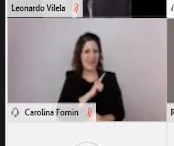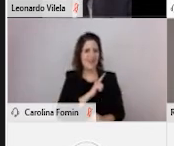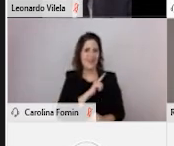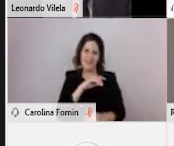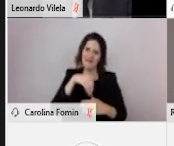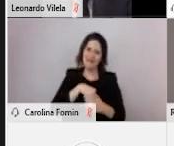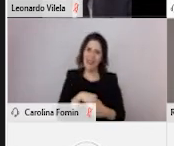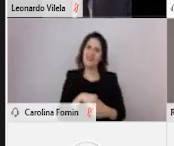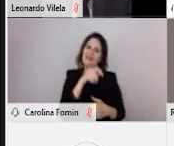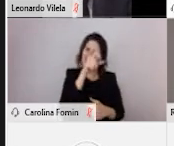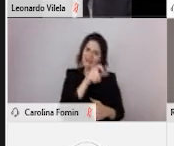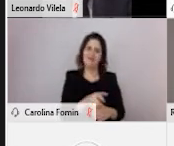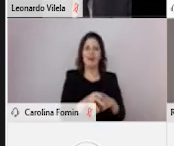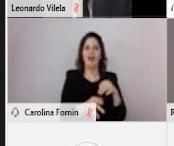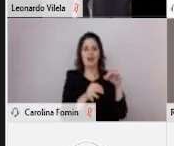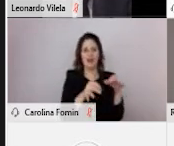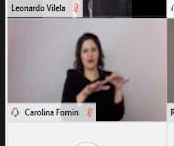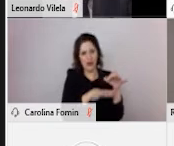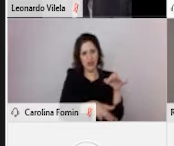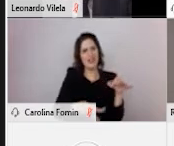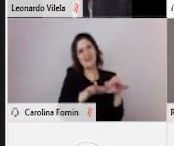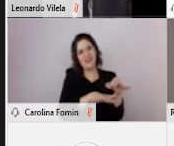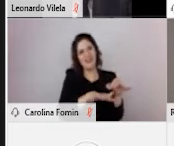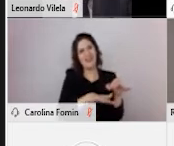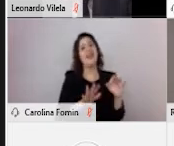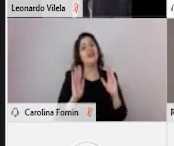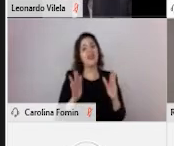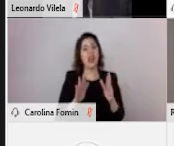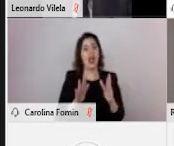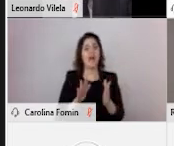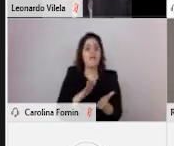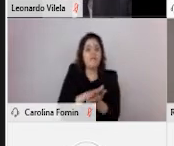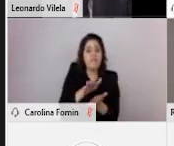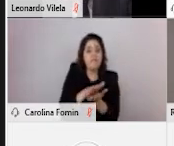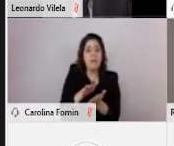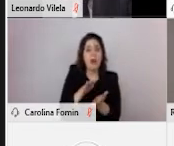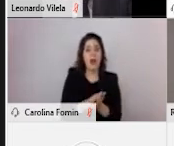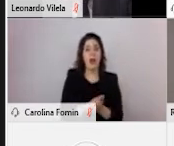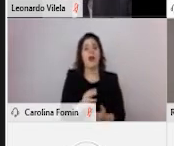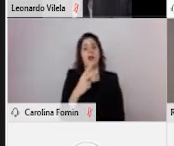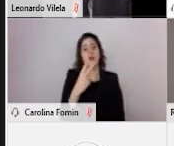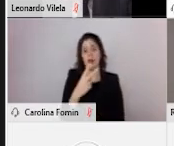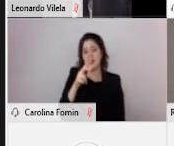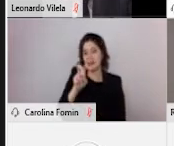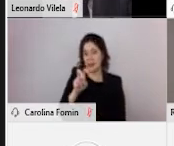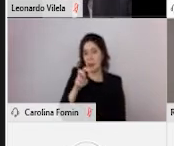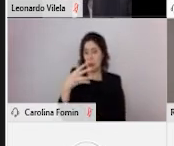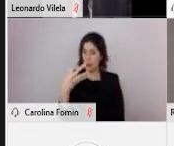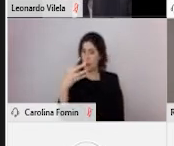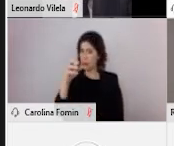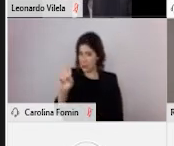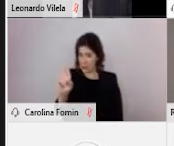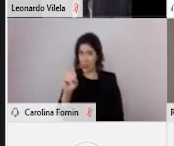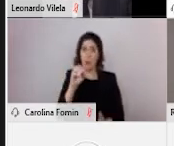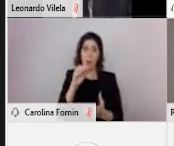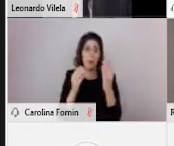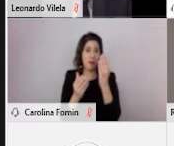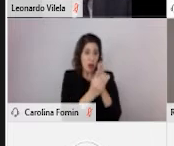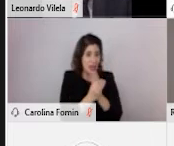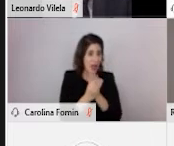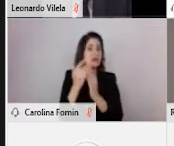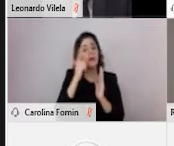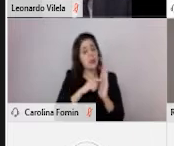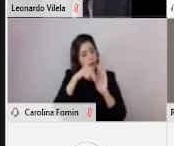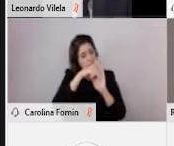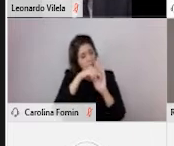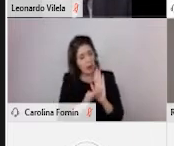hoje aproximadamente 2.540 consultas, 2.550 processos, e